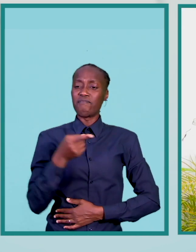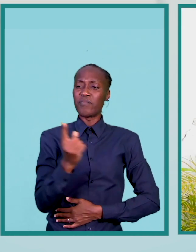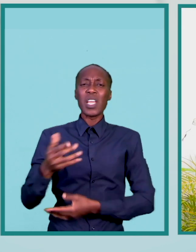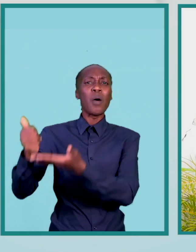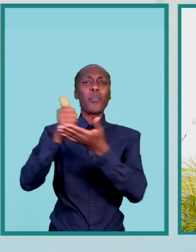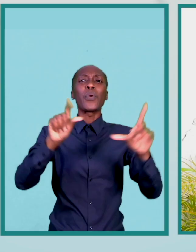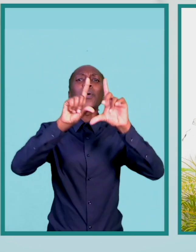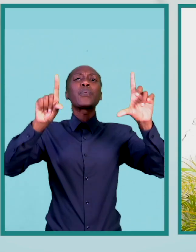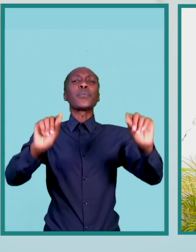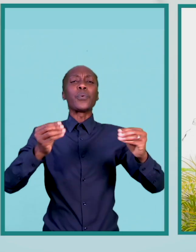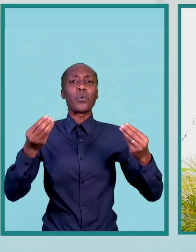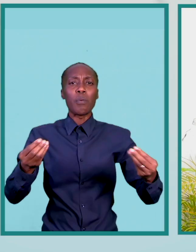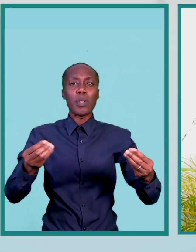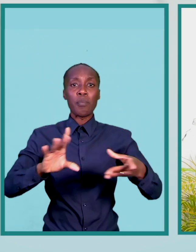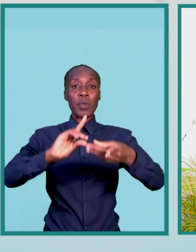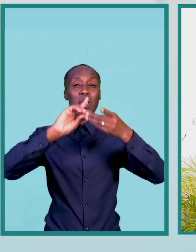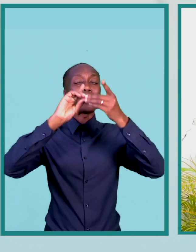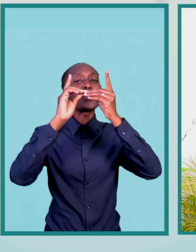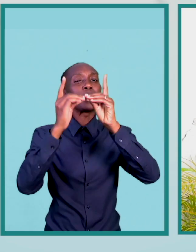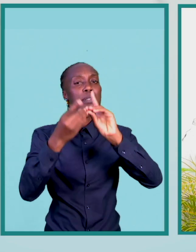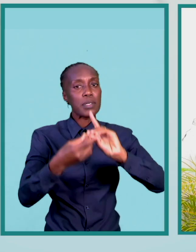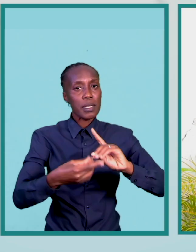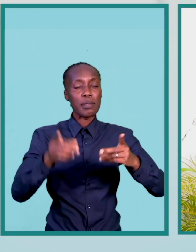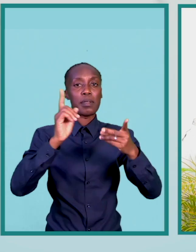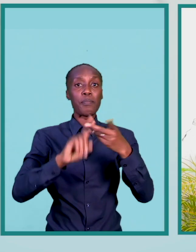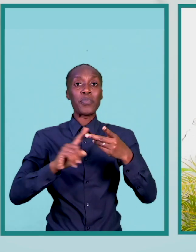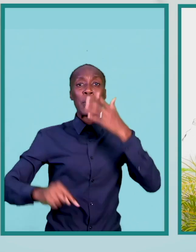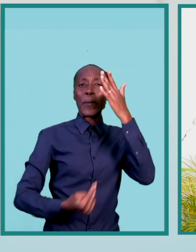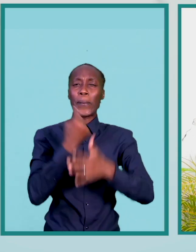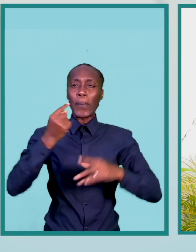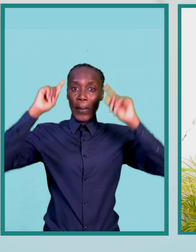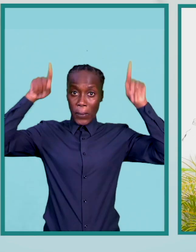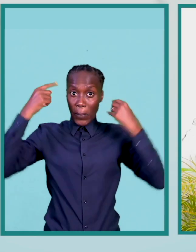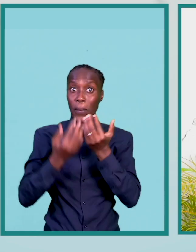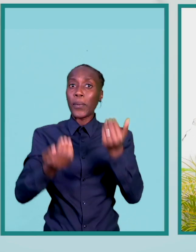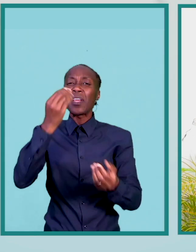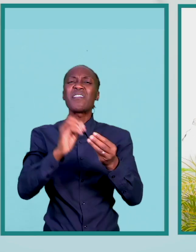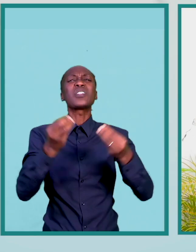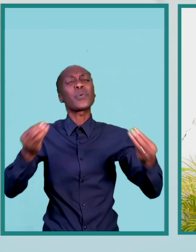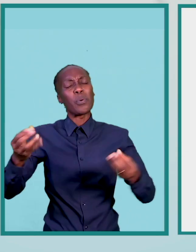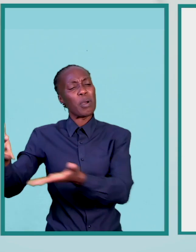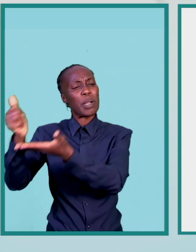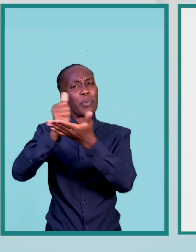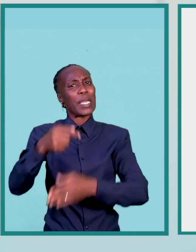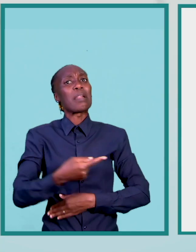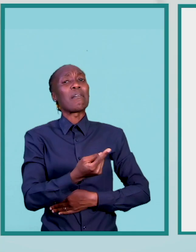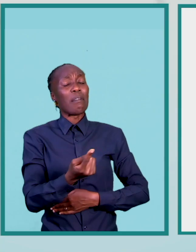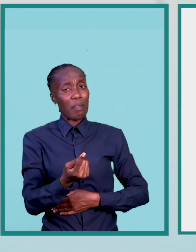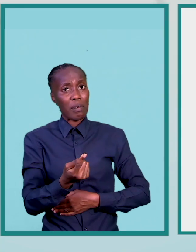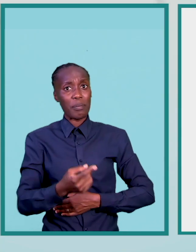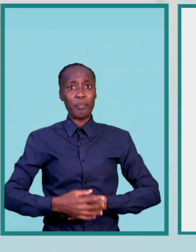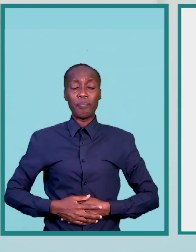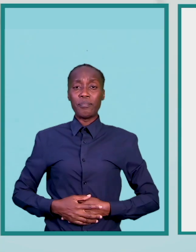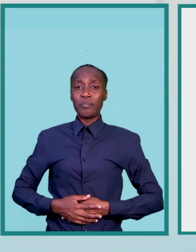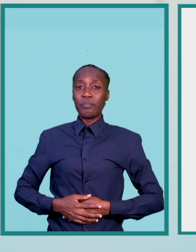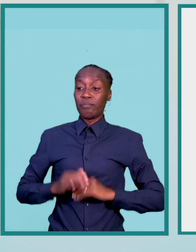apoio está a ser usado para as adolescentes que estão sendo submetidas a esse tipo de casos? Nesse tipo